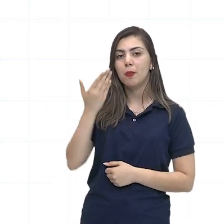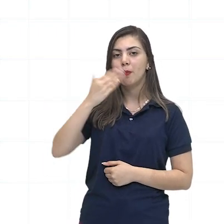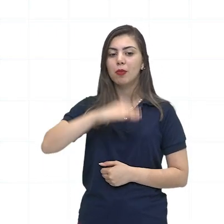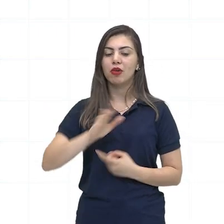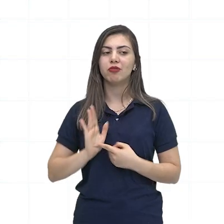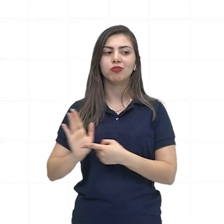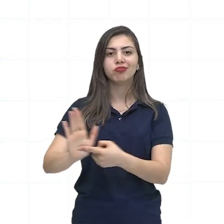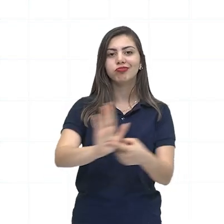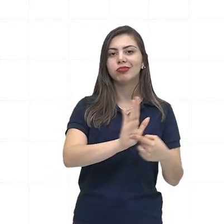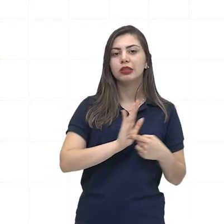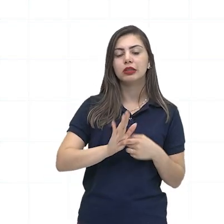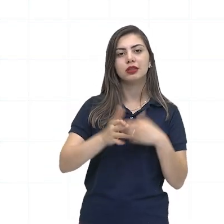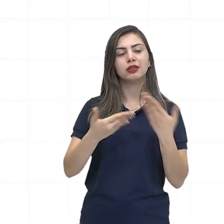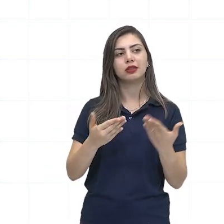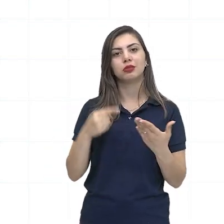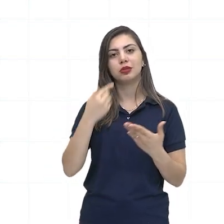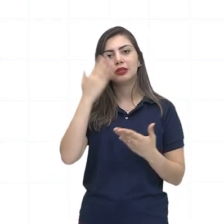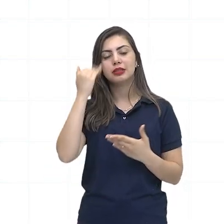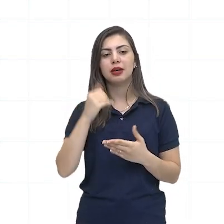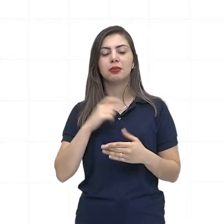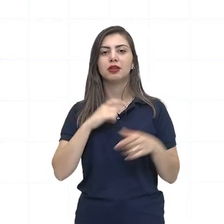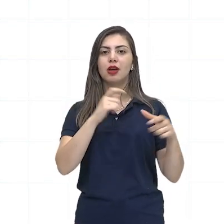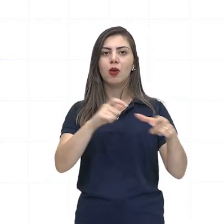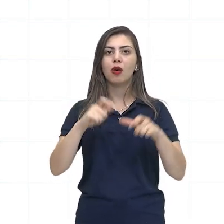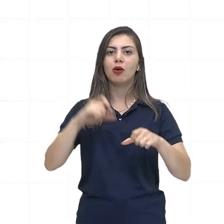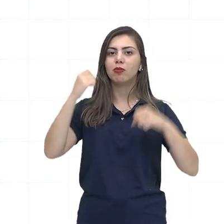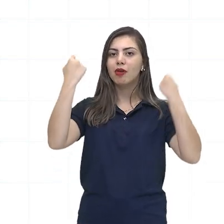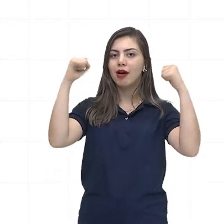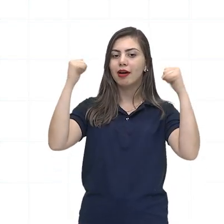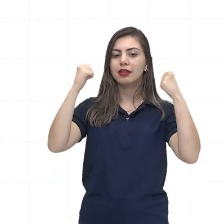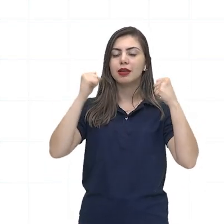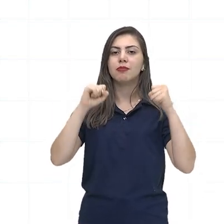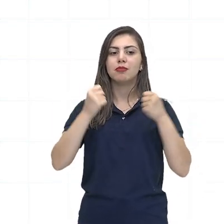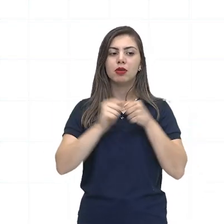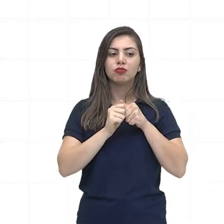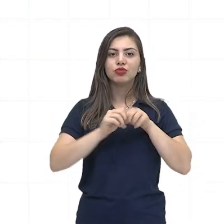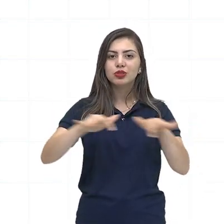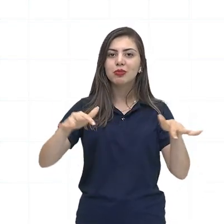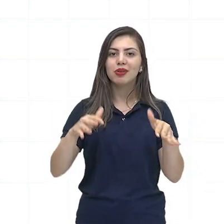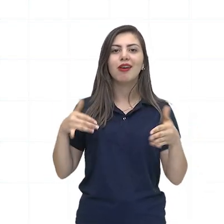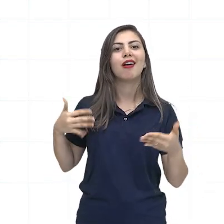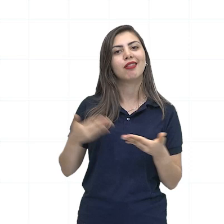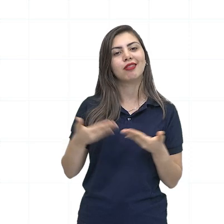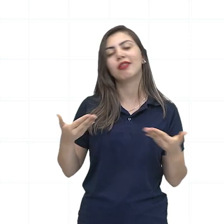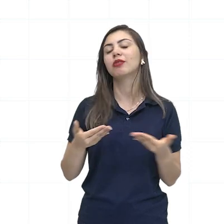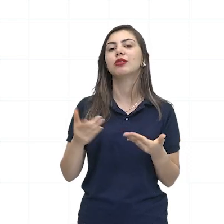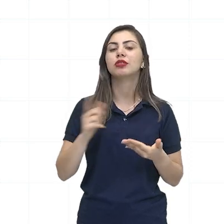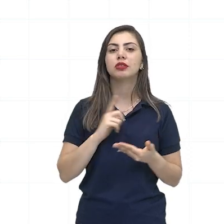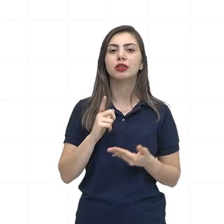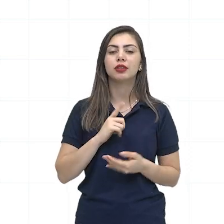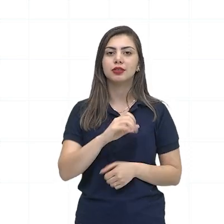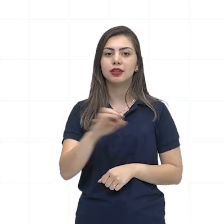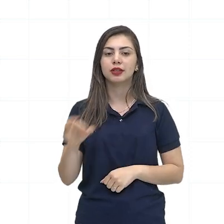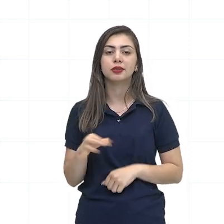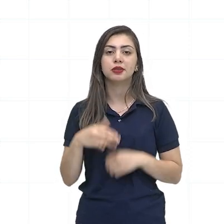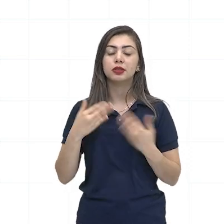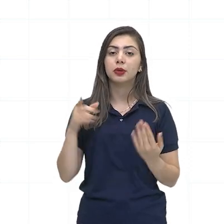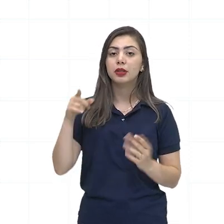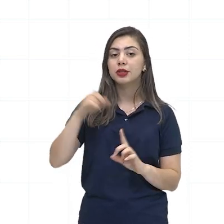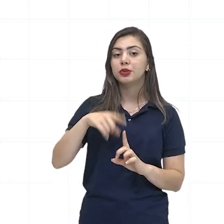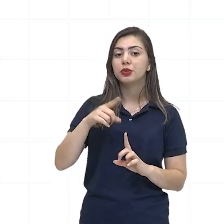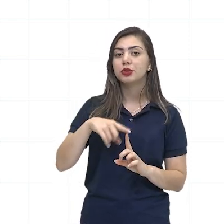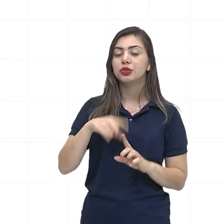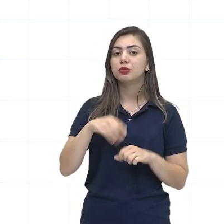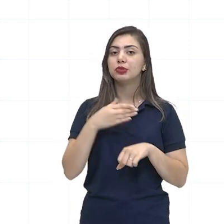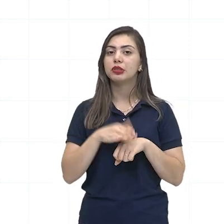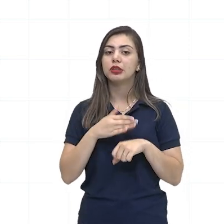essa ginástica ela foi crescendo aí, né, nas academias. Até hoje aí existem inúmeras, né?